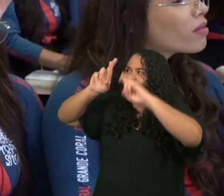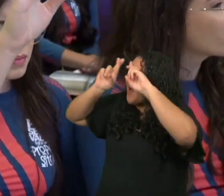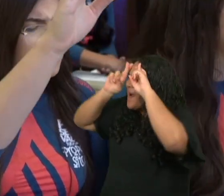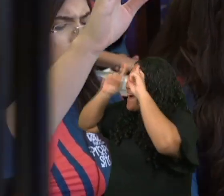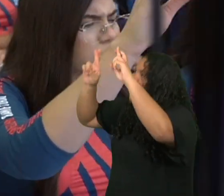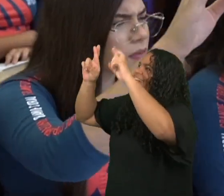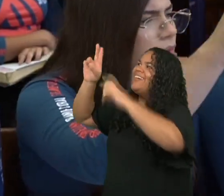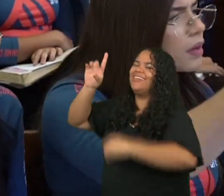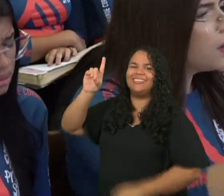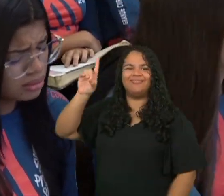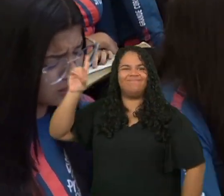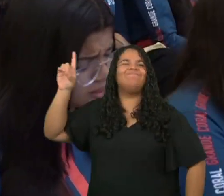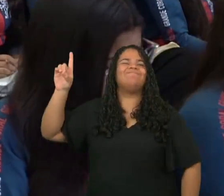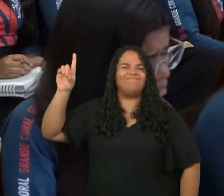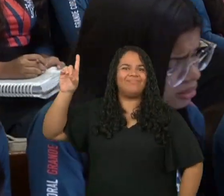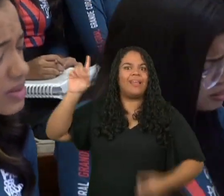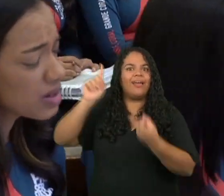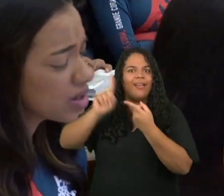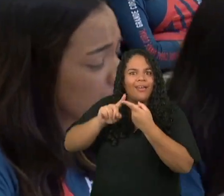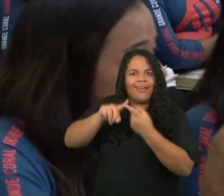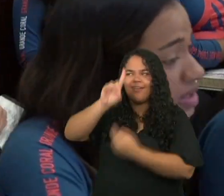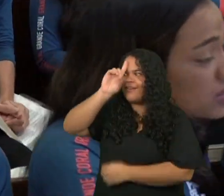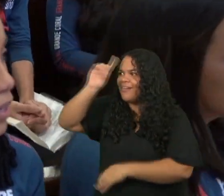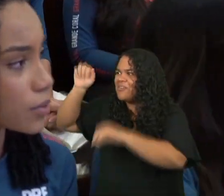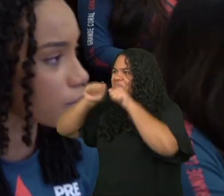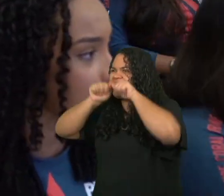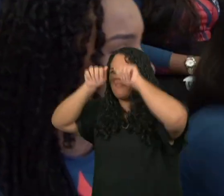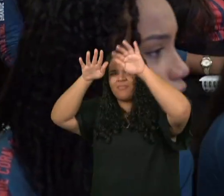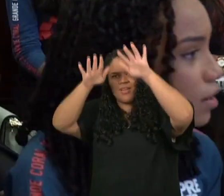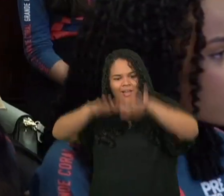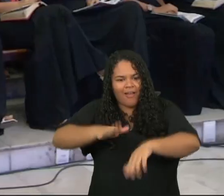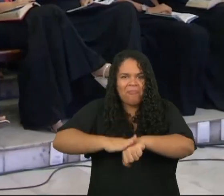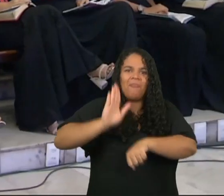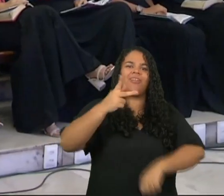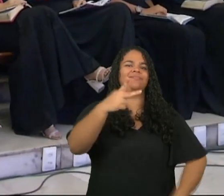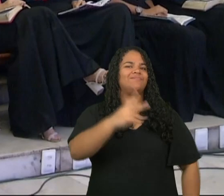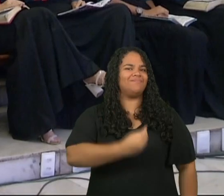Deus, Deus te honrará.